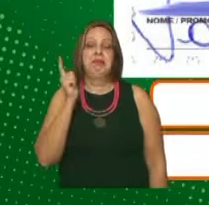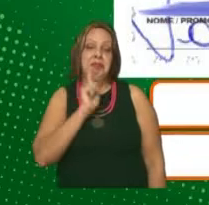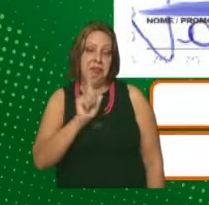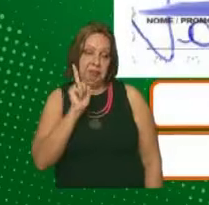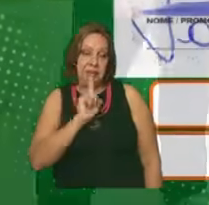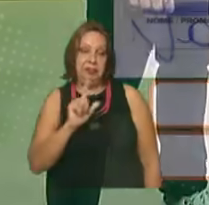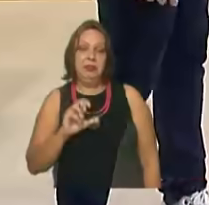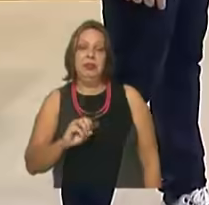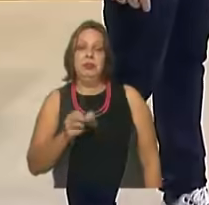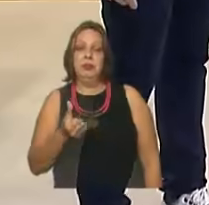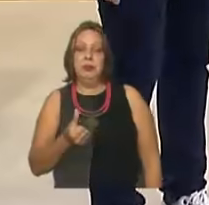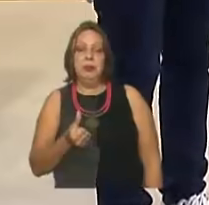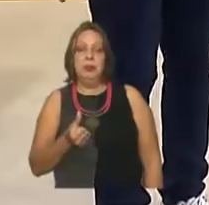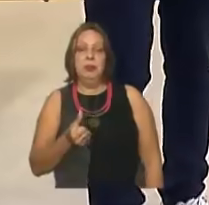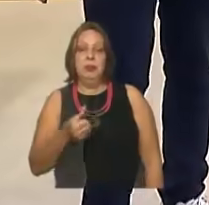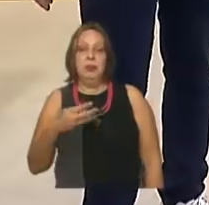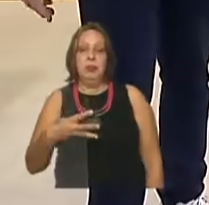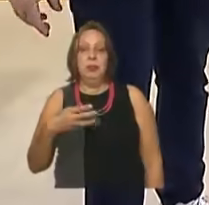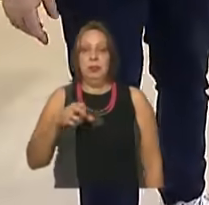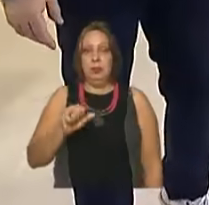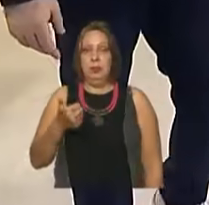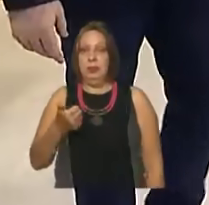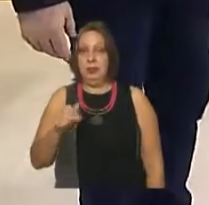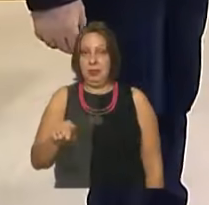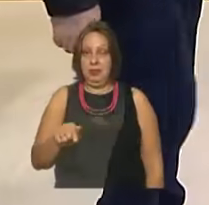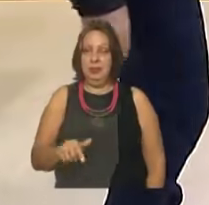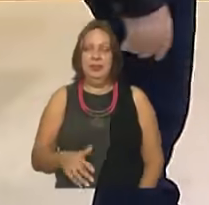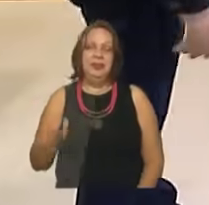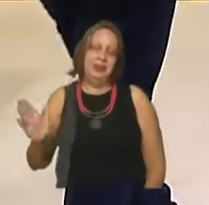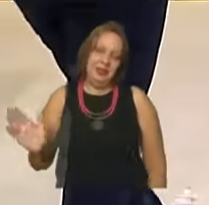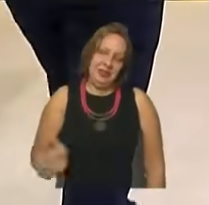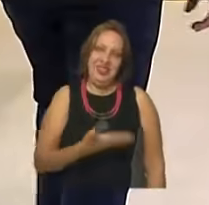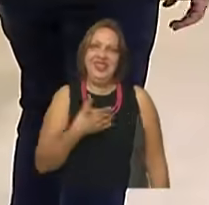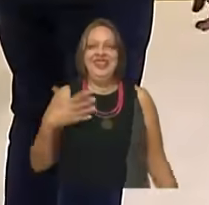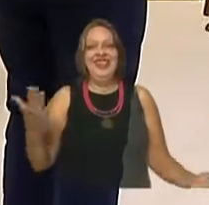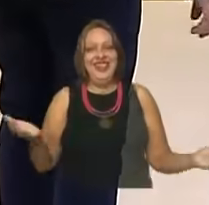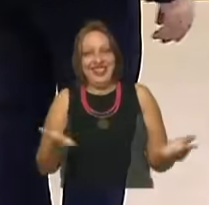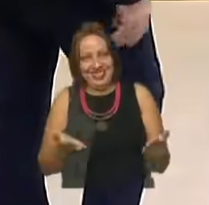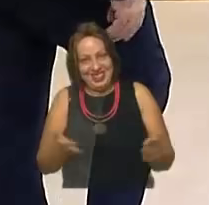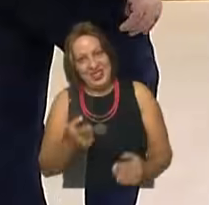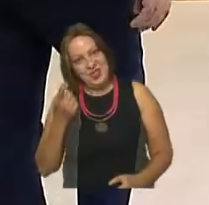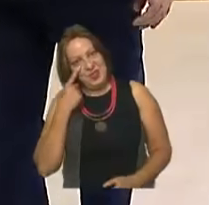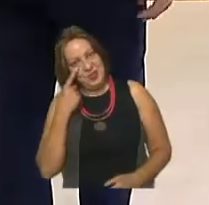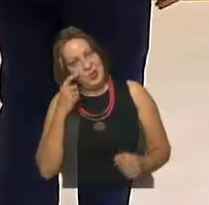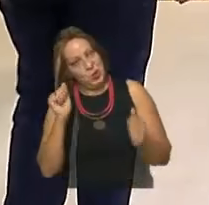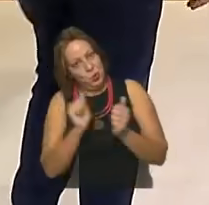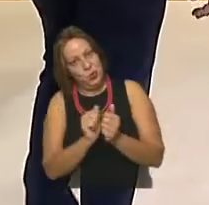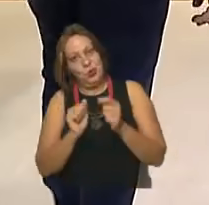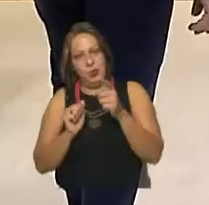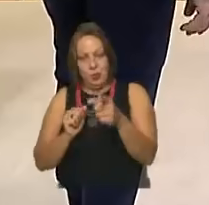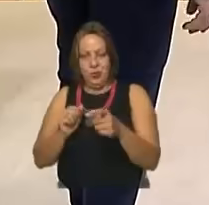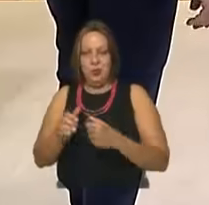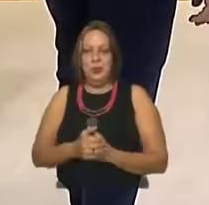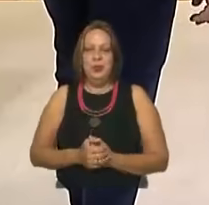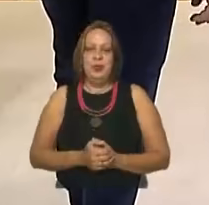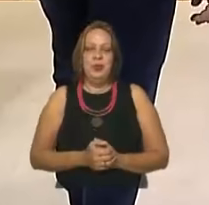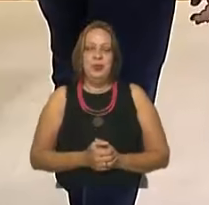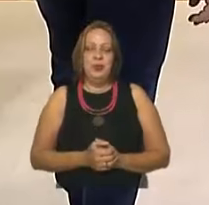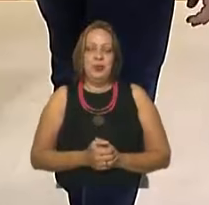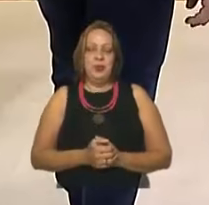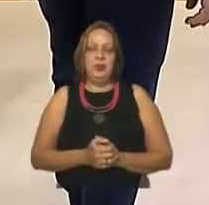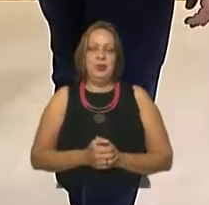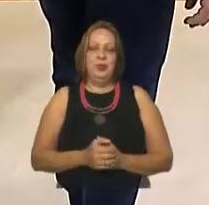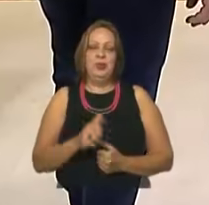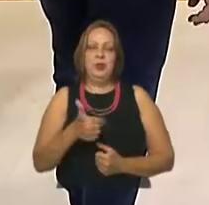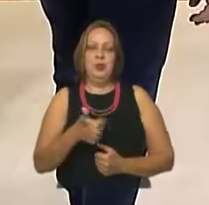contemplado 064817. Parabéns! E agora, pode ser você, vamos conferir juntinhos. Olha só, mais um Gira Sergipe, 500 reais,